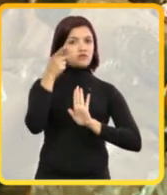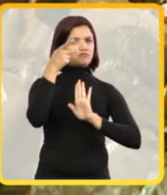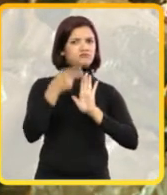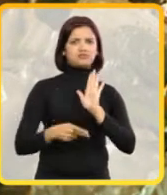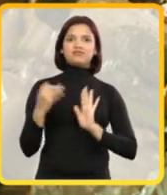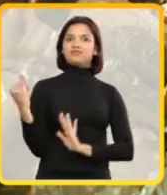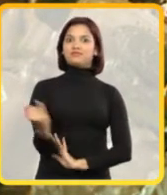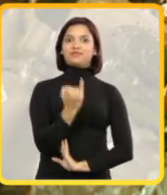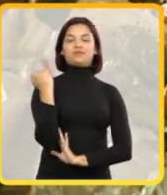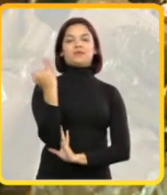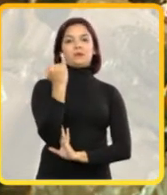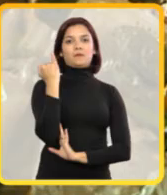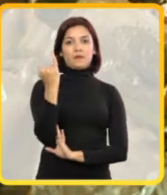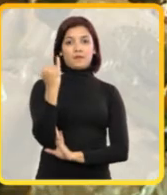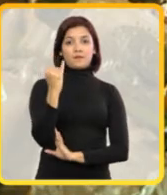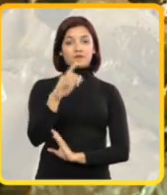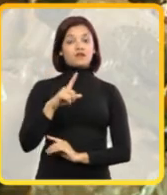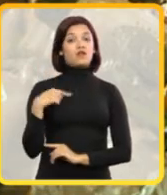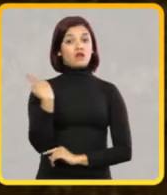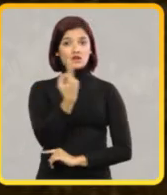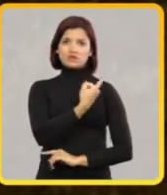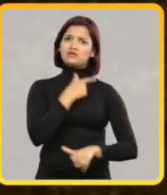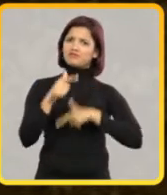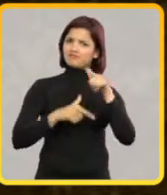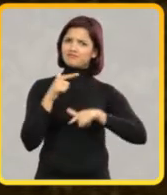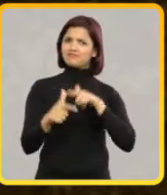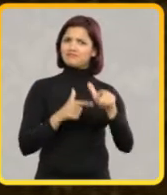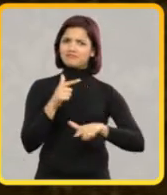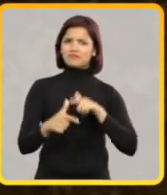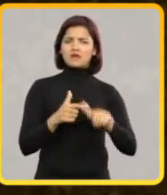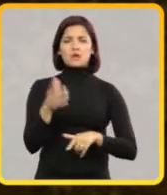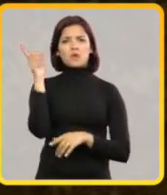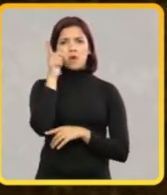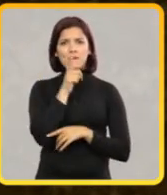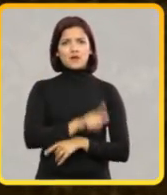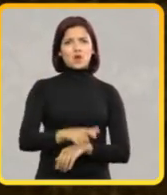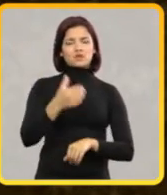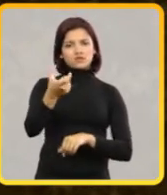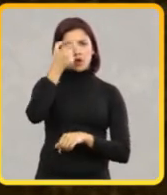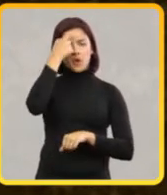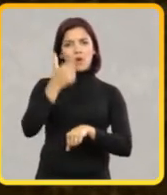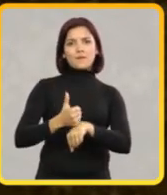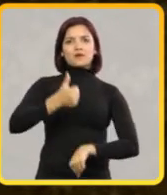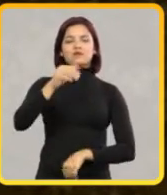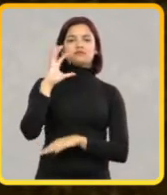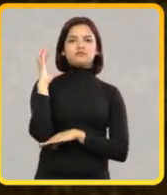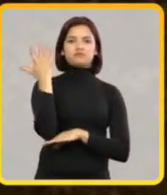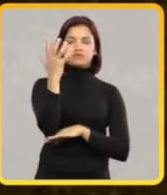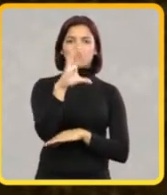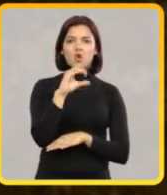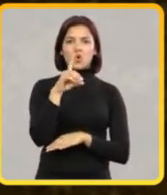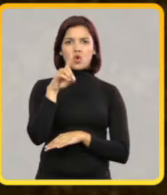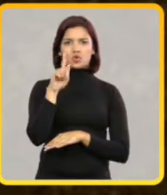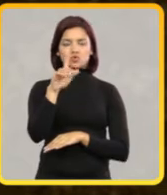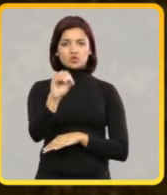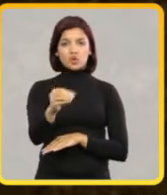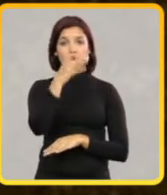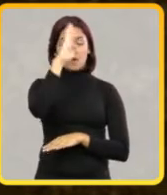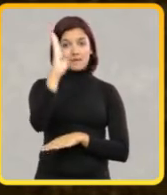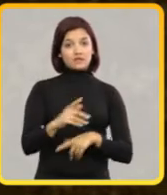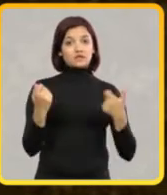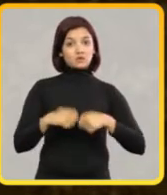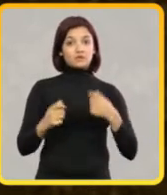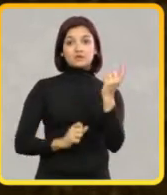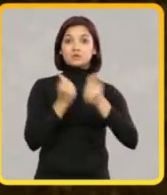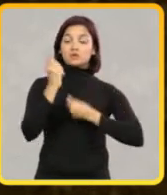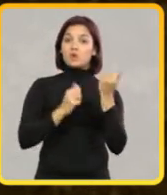Controle. Apresentou projetos importantes. Estamos trabalhando para construir um entendimento sobre o Código Florestal. O Brasil tem que ser um